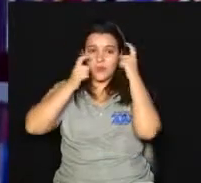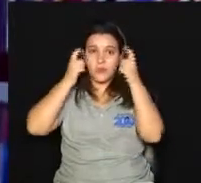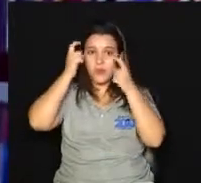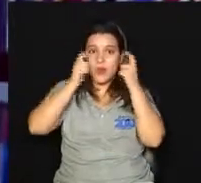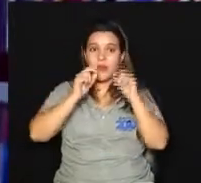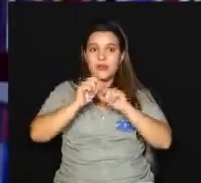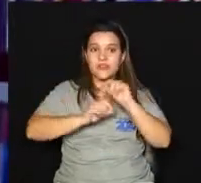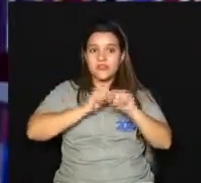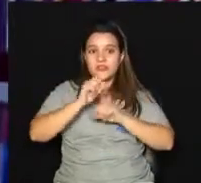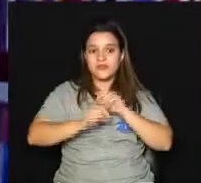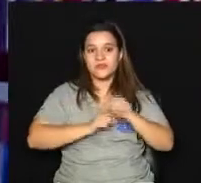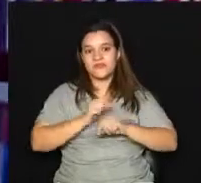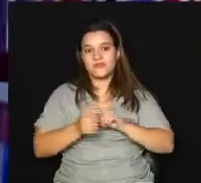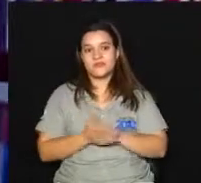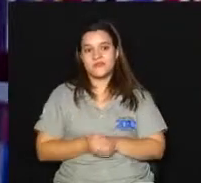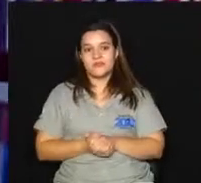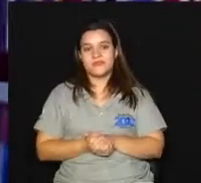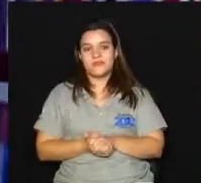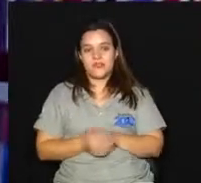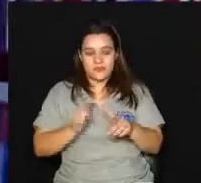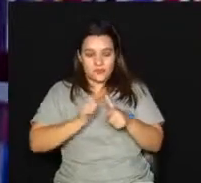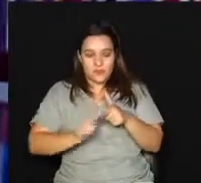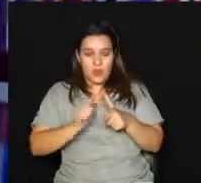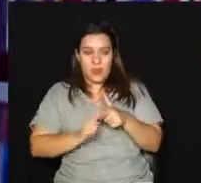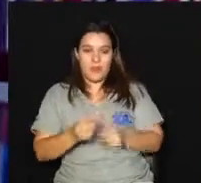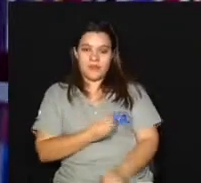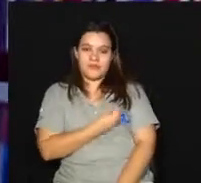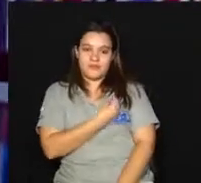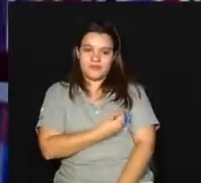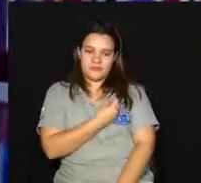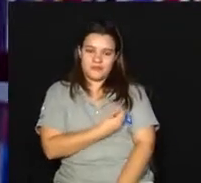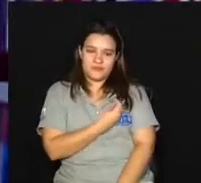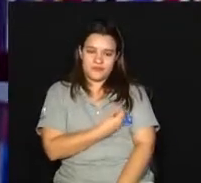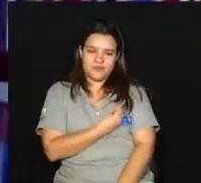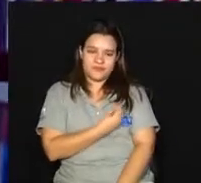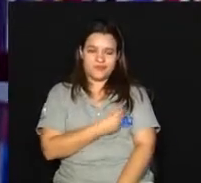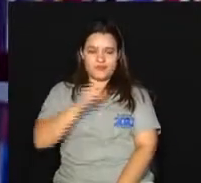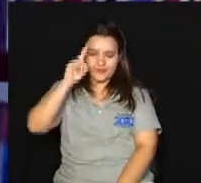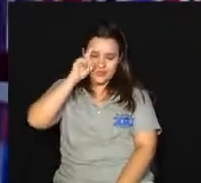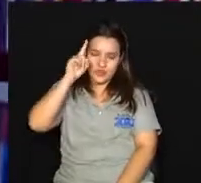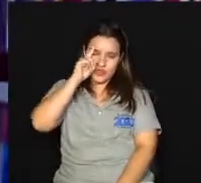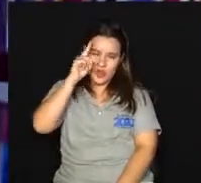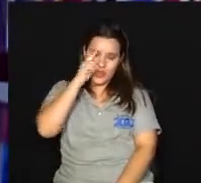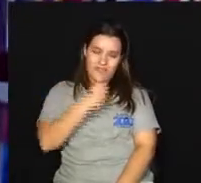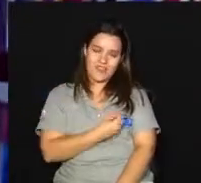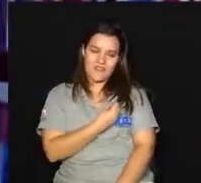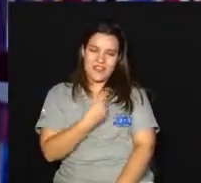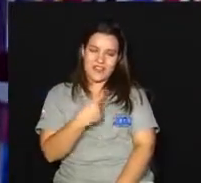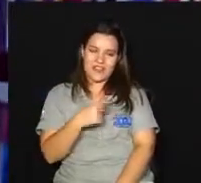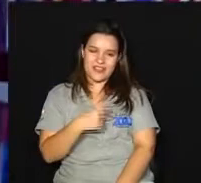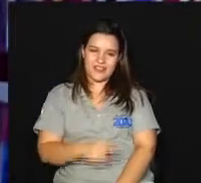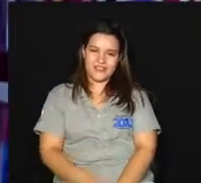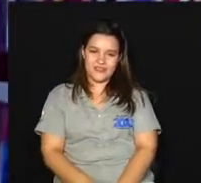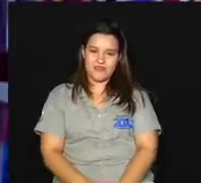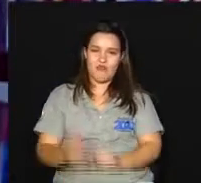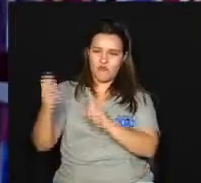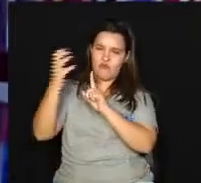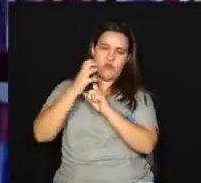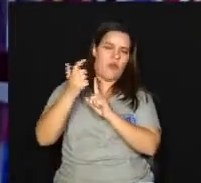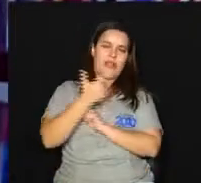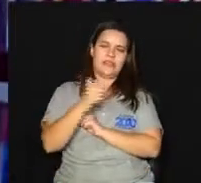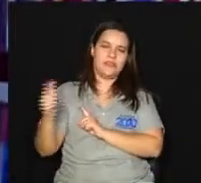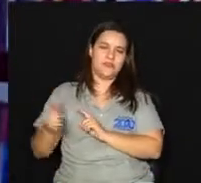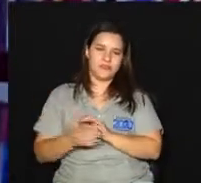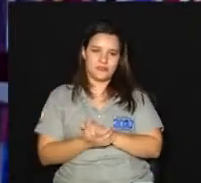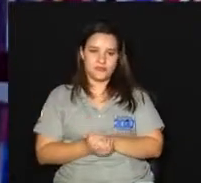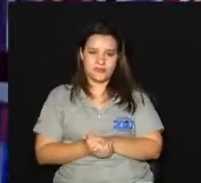preocupado com os problemas específicos que ele está vivendo, né? E aí essa influência eu acho que não